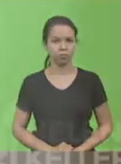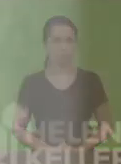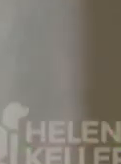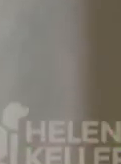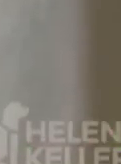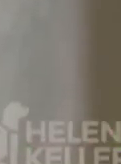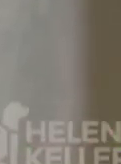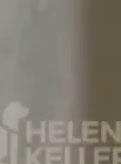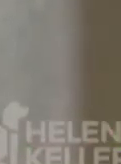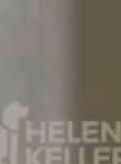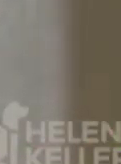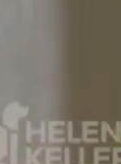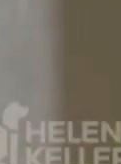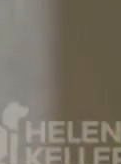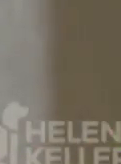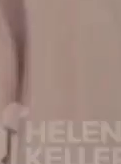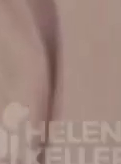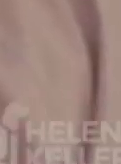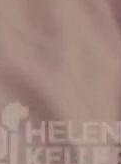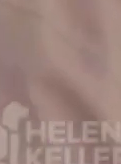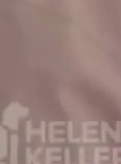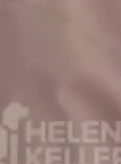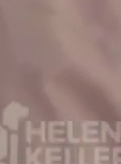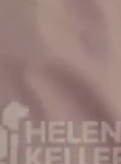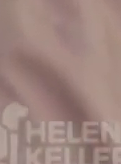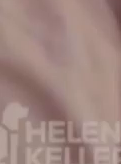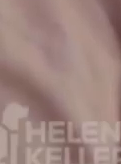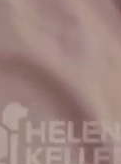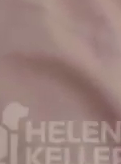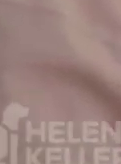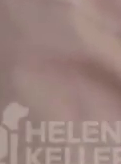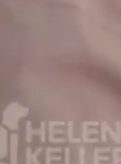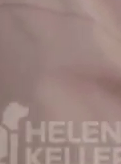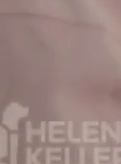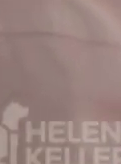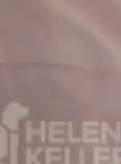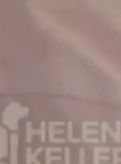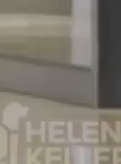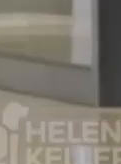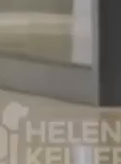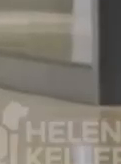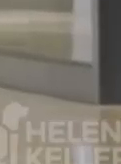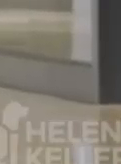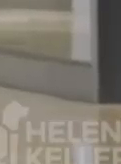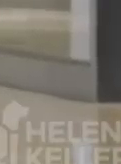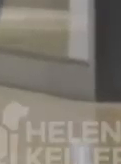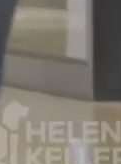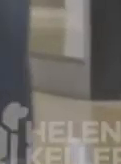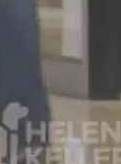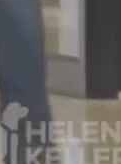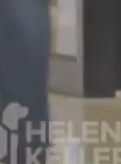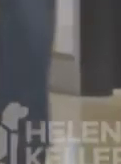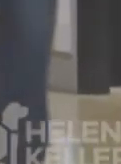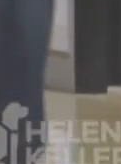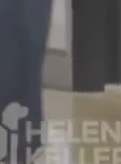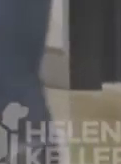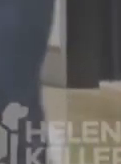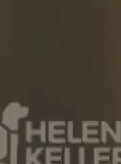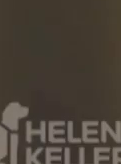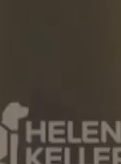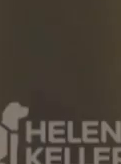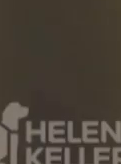um vídeo para mostrar o trabalho realizado pela escola que fica em Balneário Camboriú. A instituição